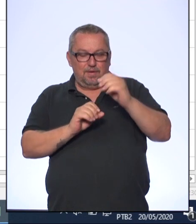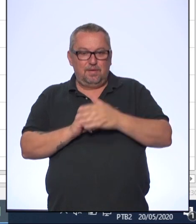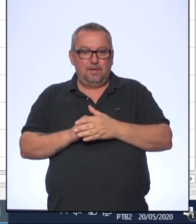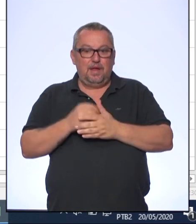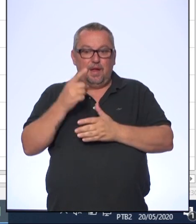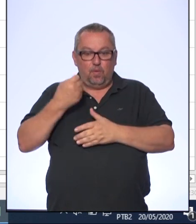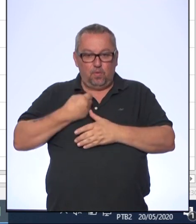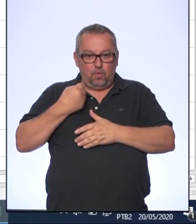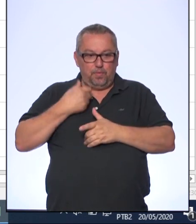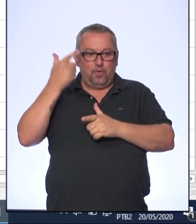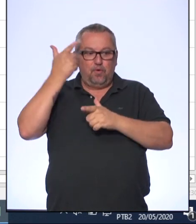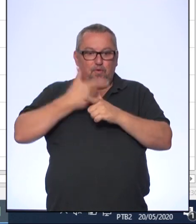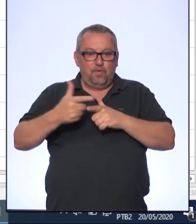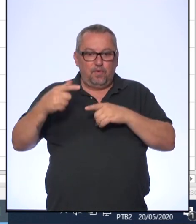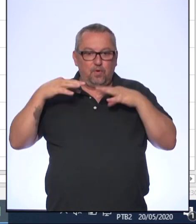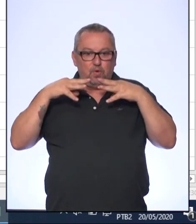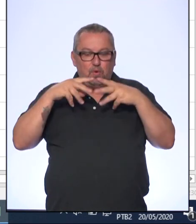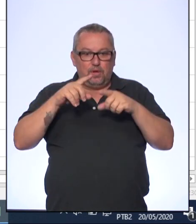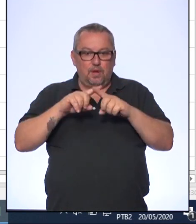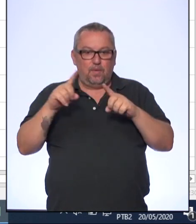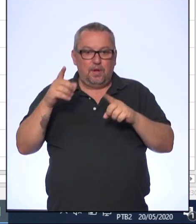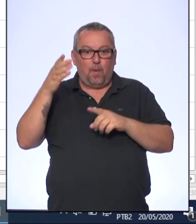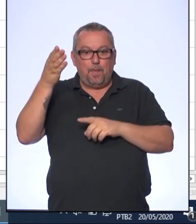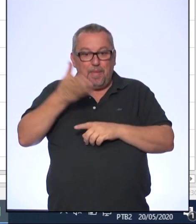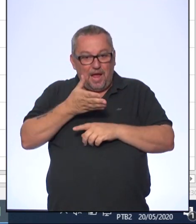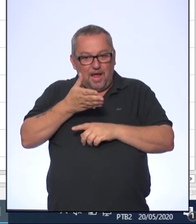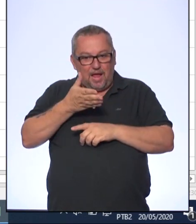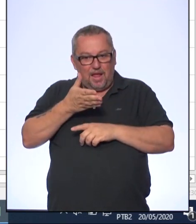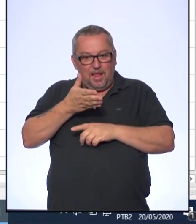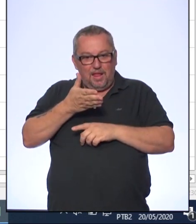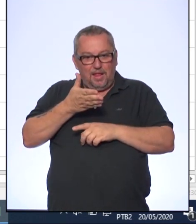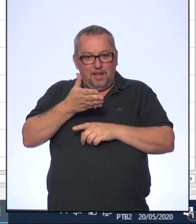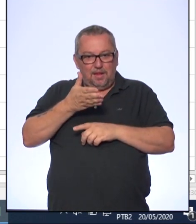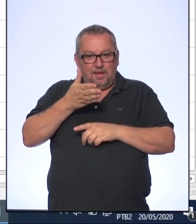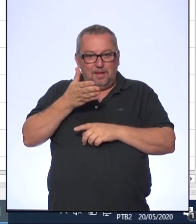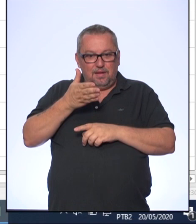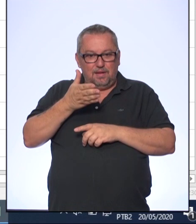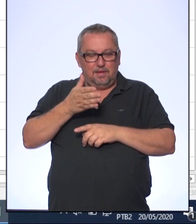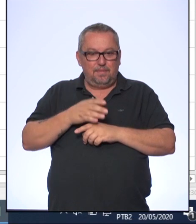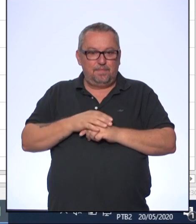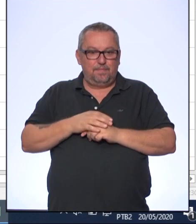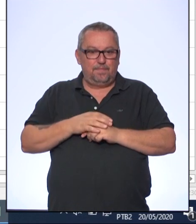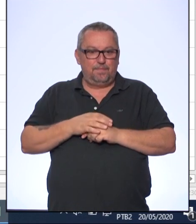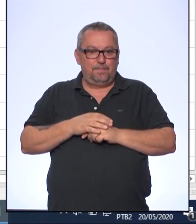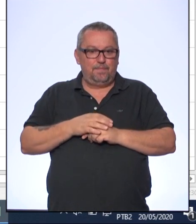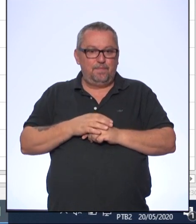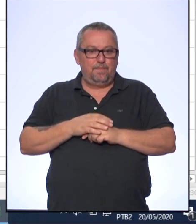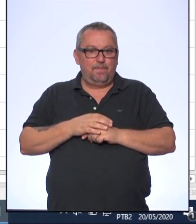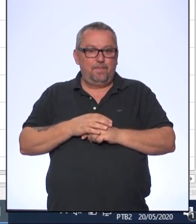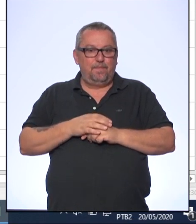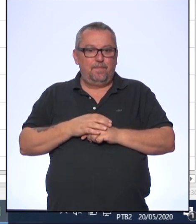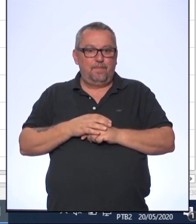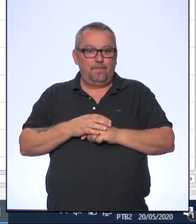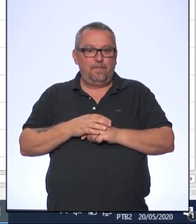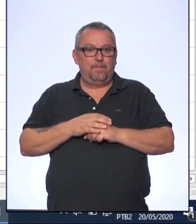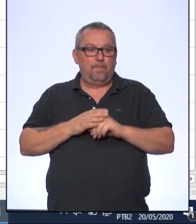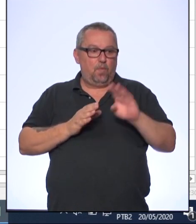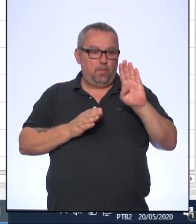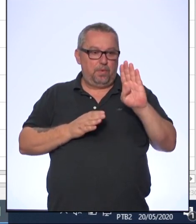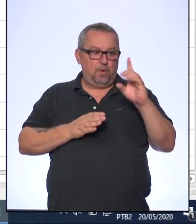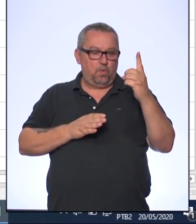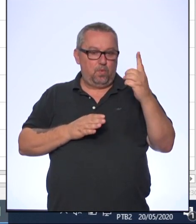total. Beleza. Divisão é barra. Então, eu posso escrever aqui, ó, barra. Então, eu quero o